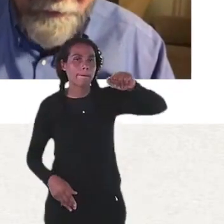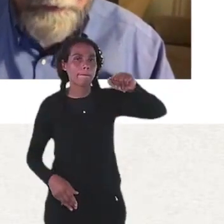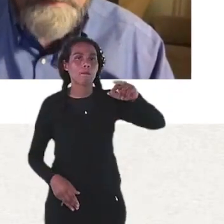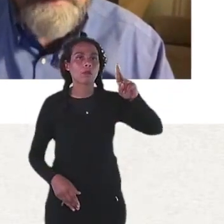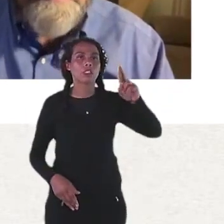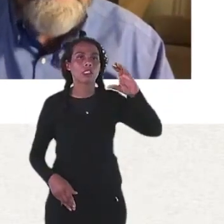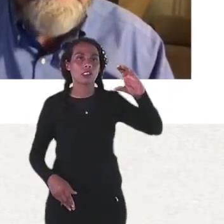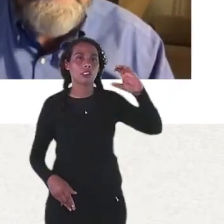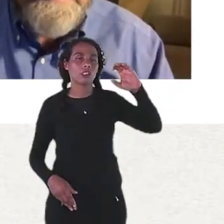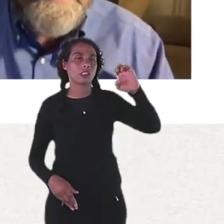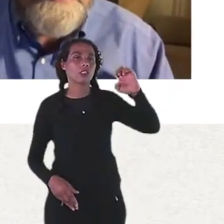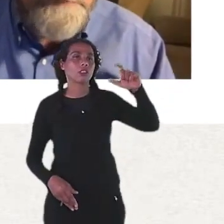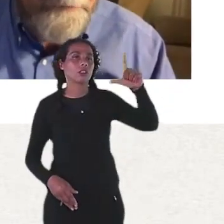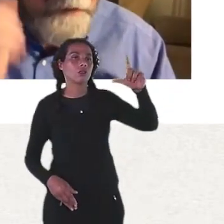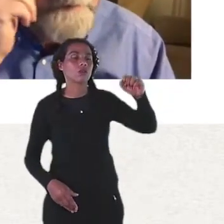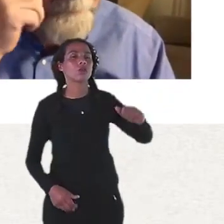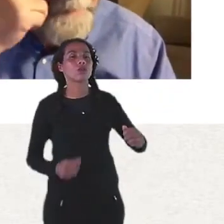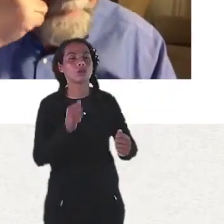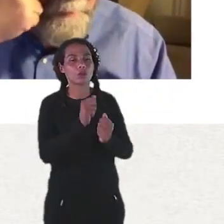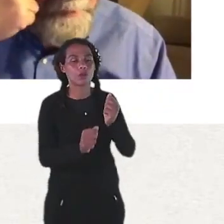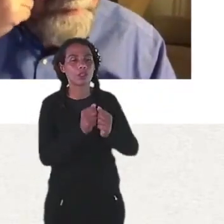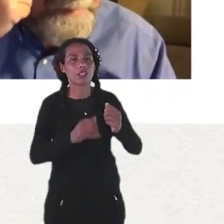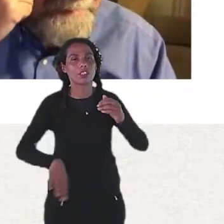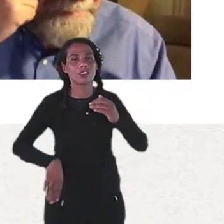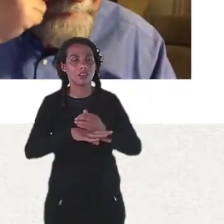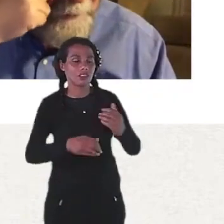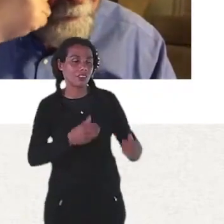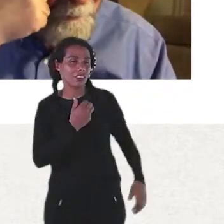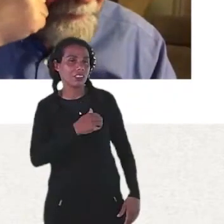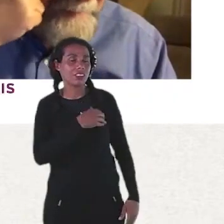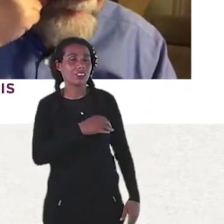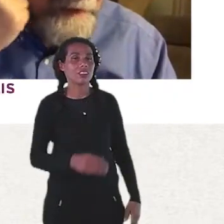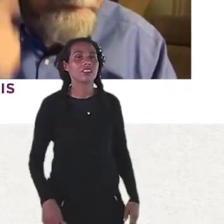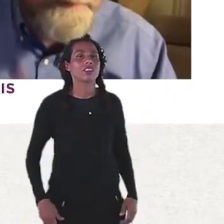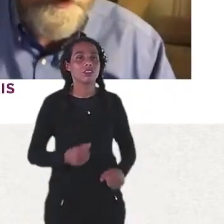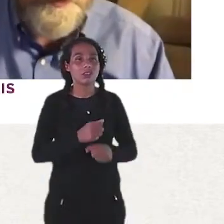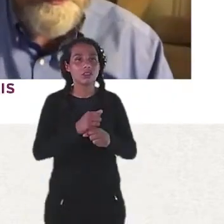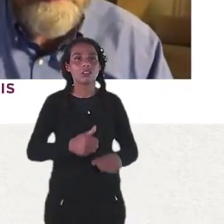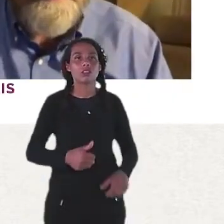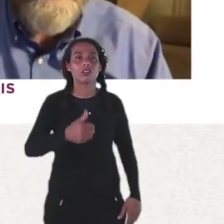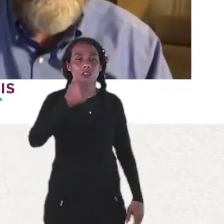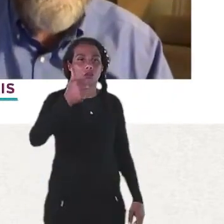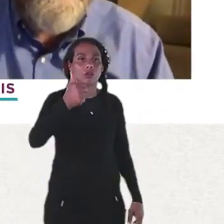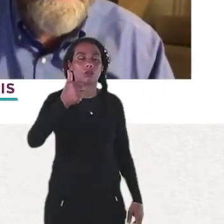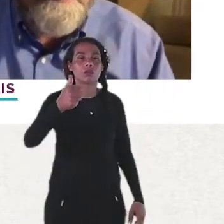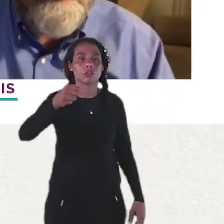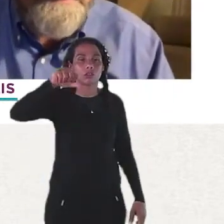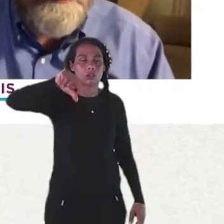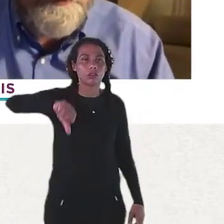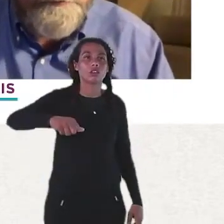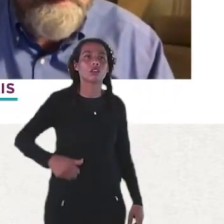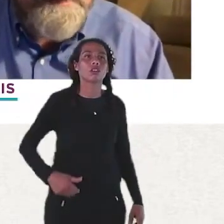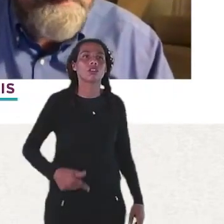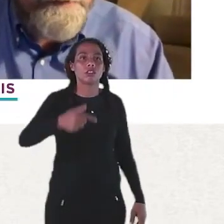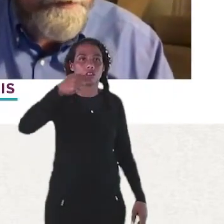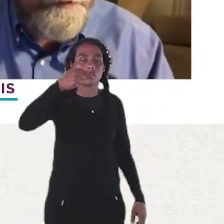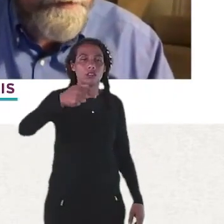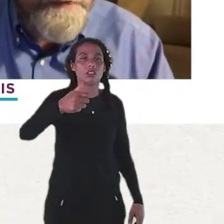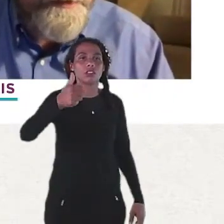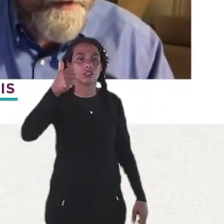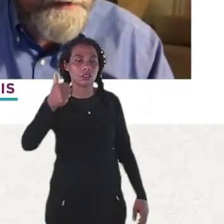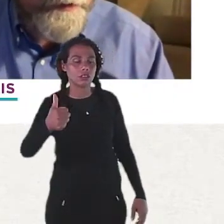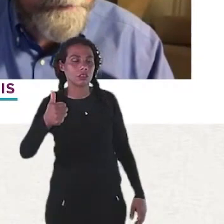tanto. Isso, eu assisti aquele time que foi campeão em 1971. Eu assisti um jogo do Campeonato Brasileiro com a minha turma